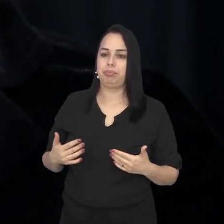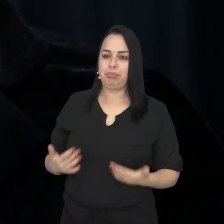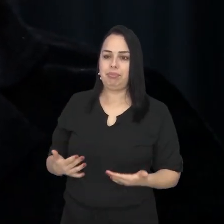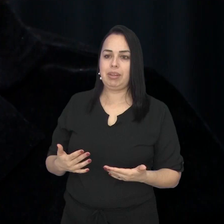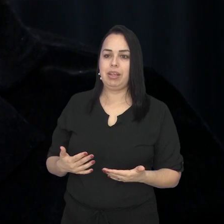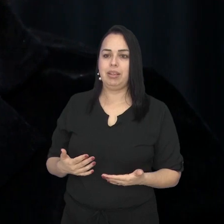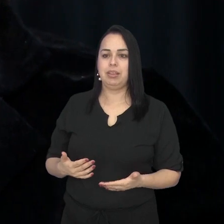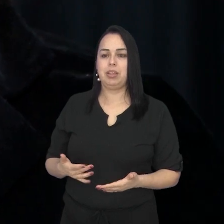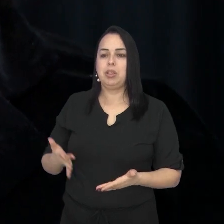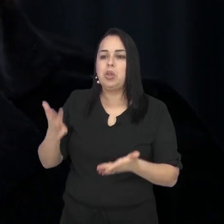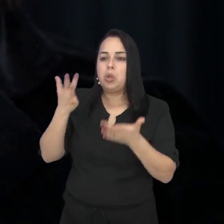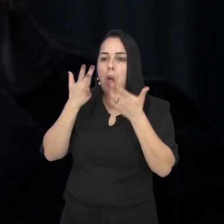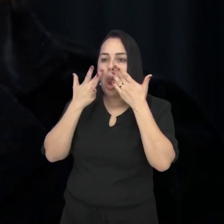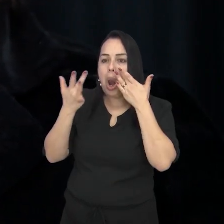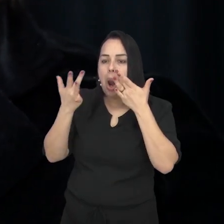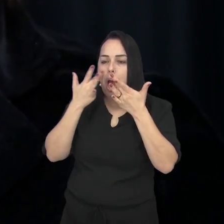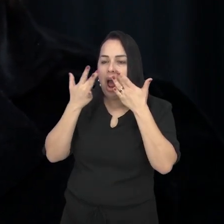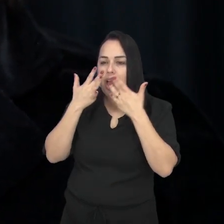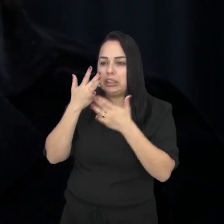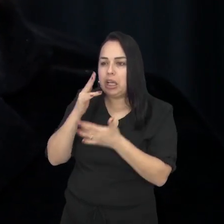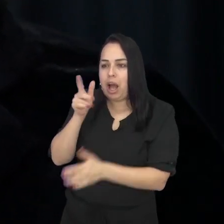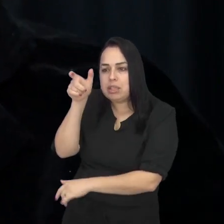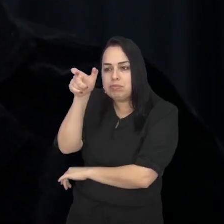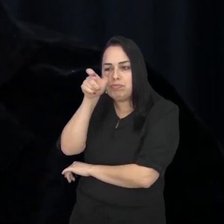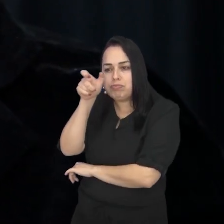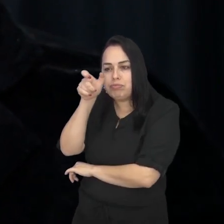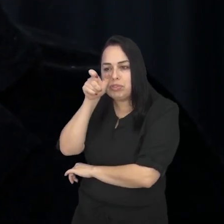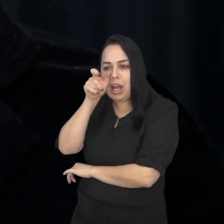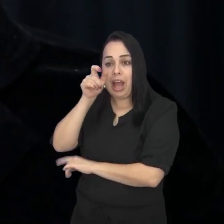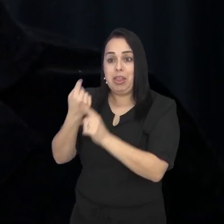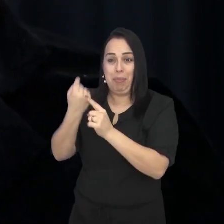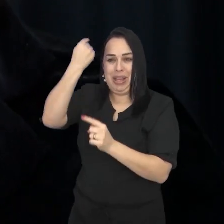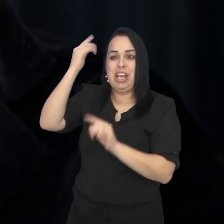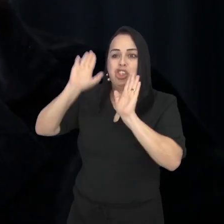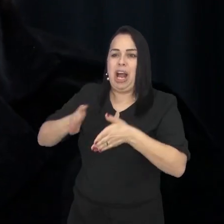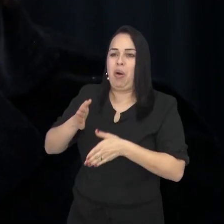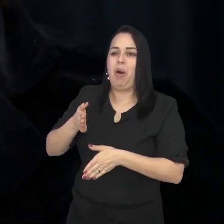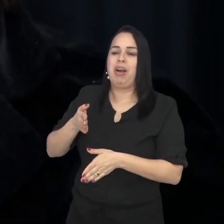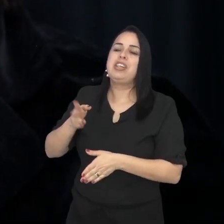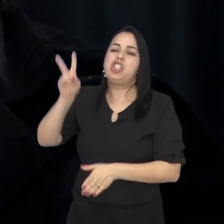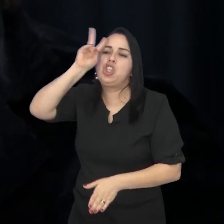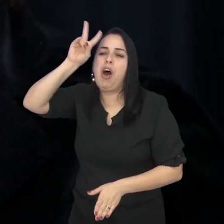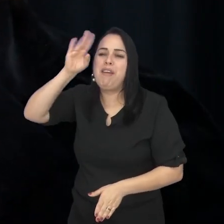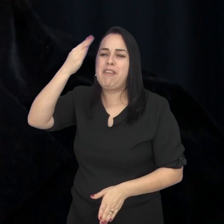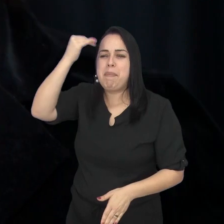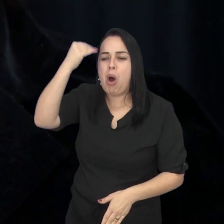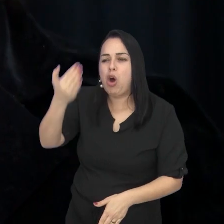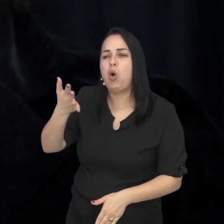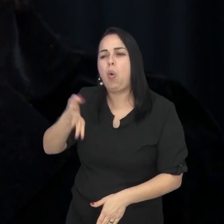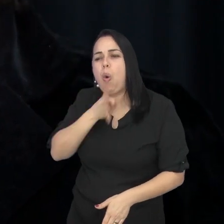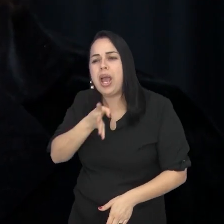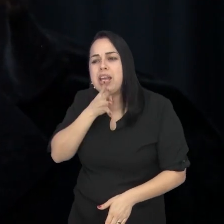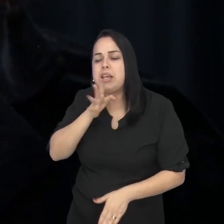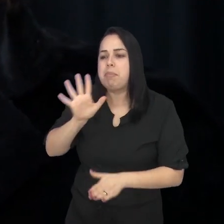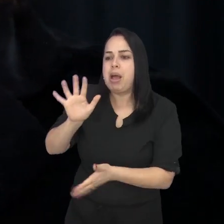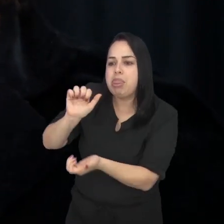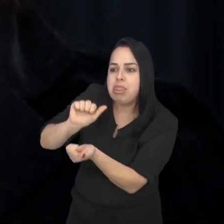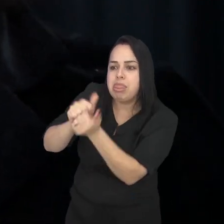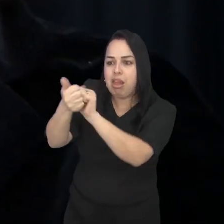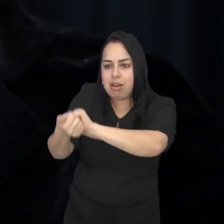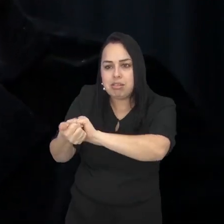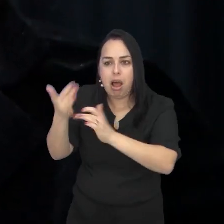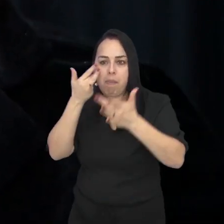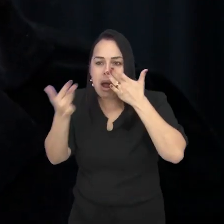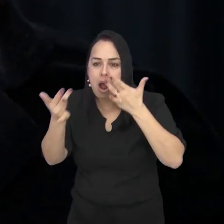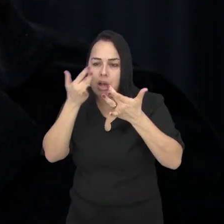para assistir uma história que às vezes a gente já conheceu na infância, de um livro que a gente leu lá atrás, e